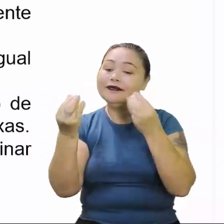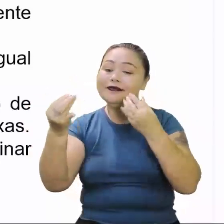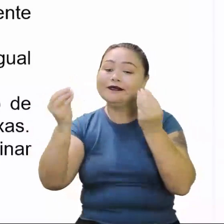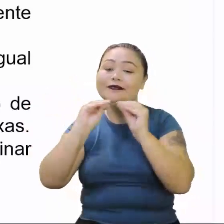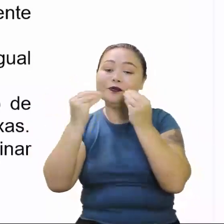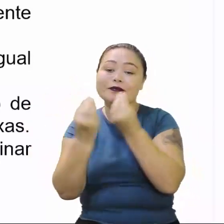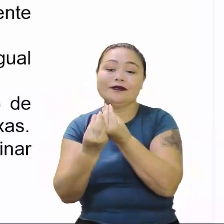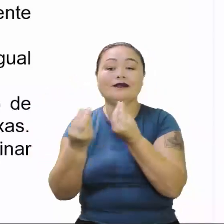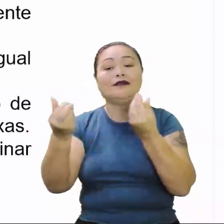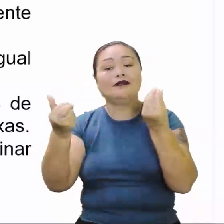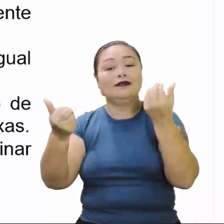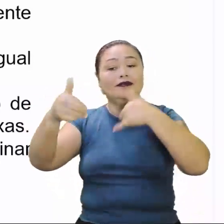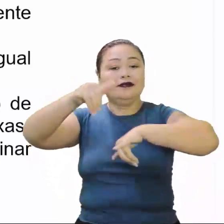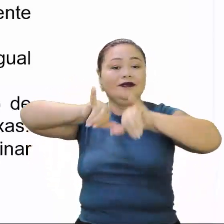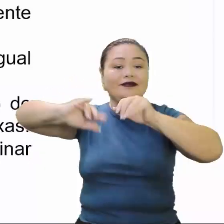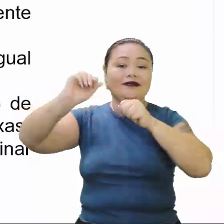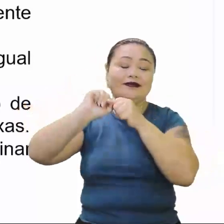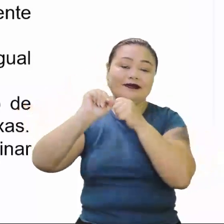si.